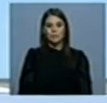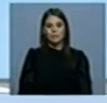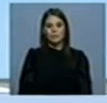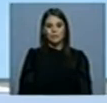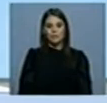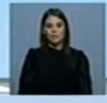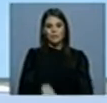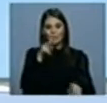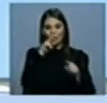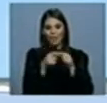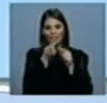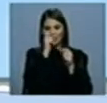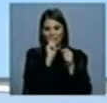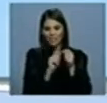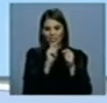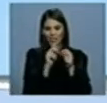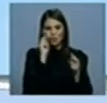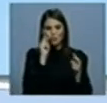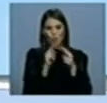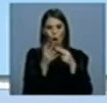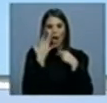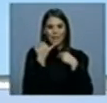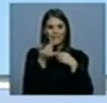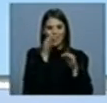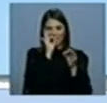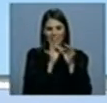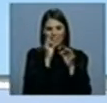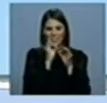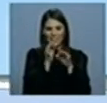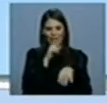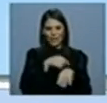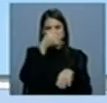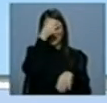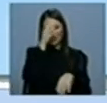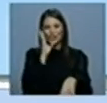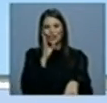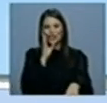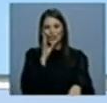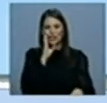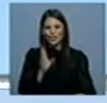Fazemos uma pausa nesta edição, voltamos novamente com as notícias à hora certa. Até já.